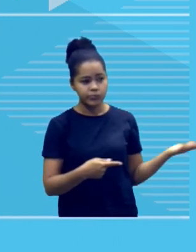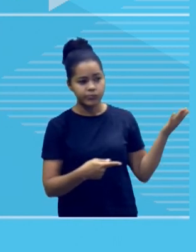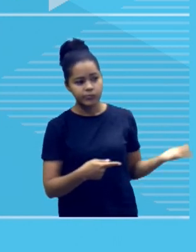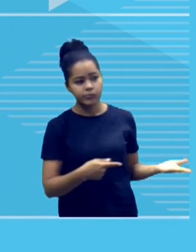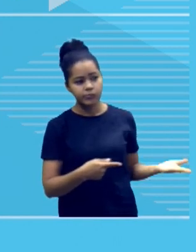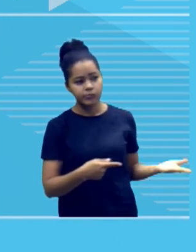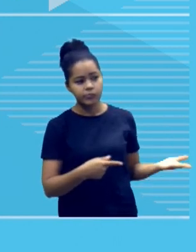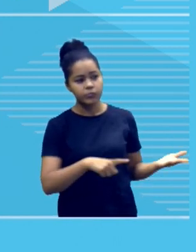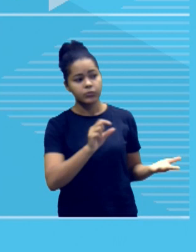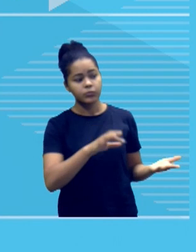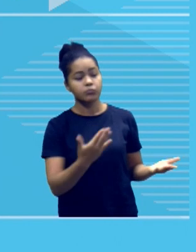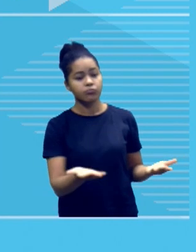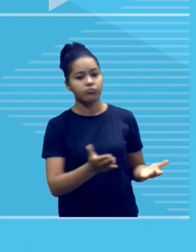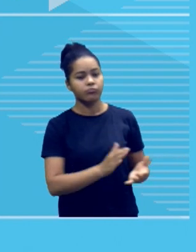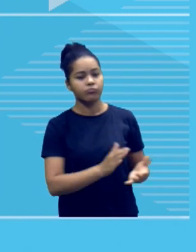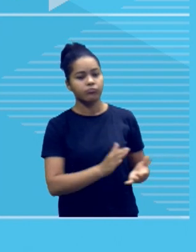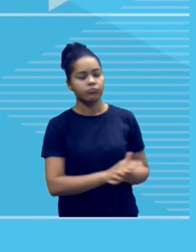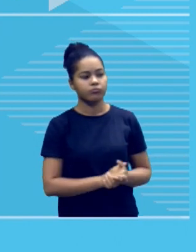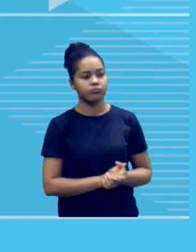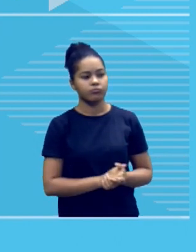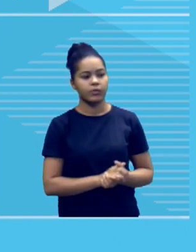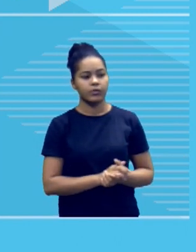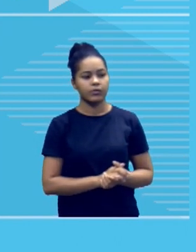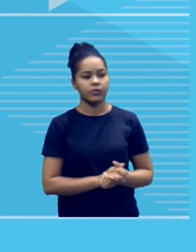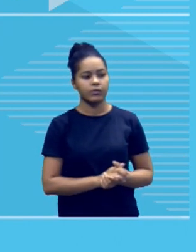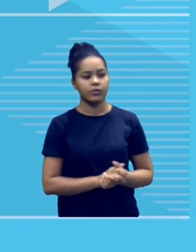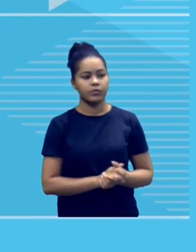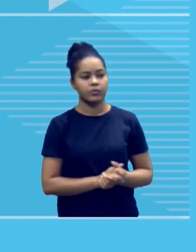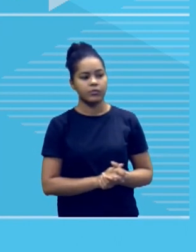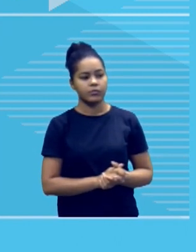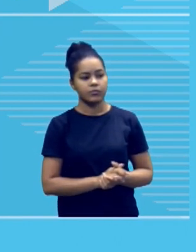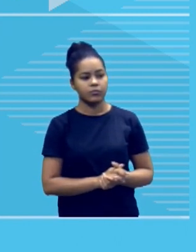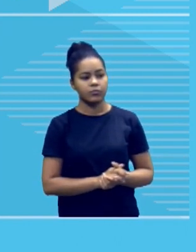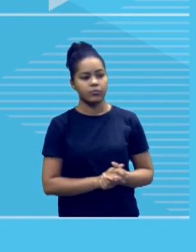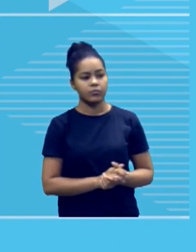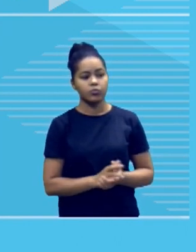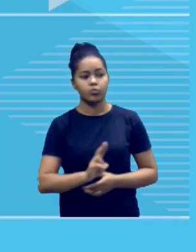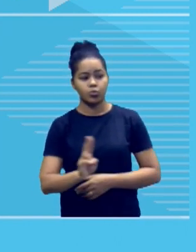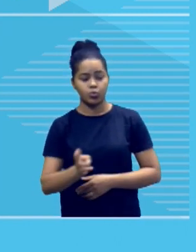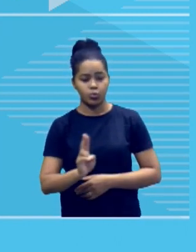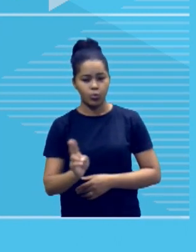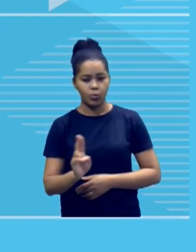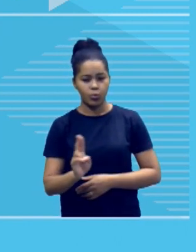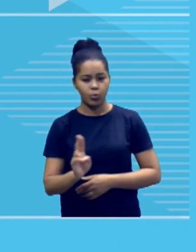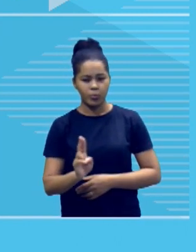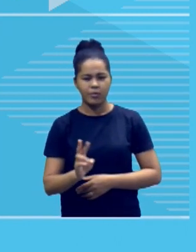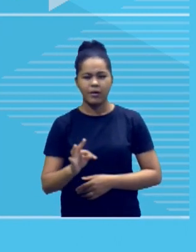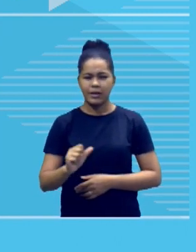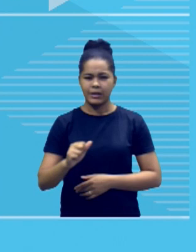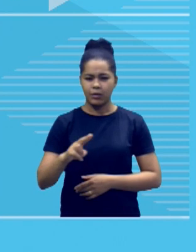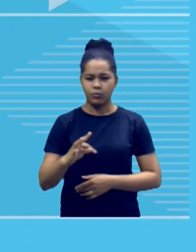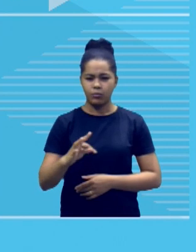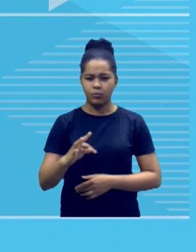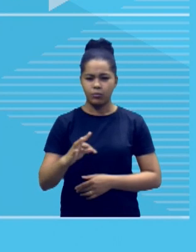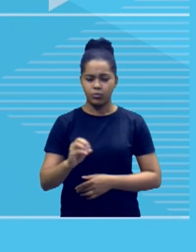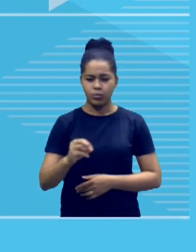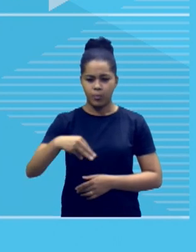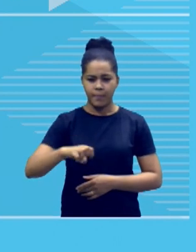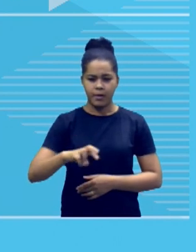a resposta só pode ser metameria desculpa automéria ou isomeria dinâmica é bom